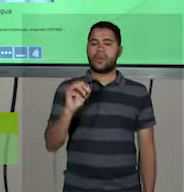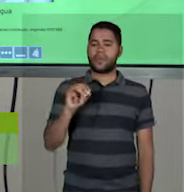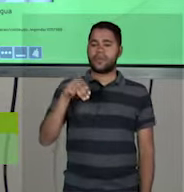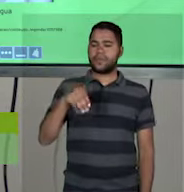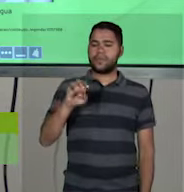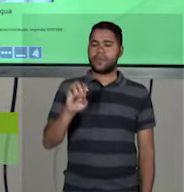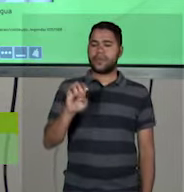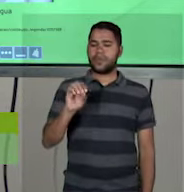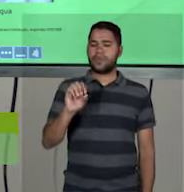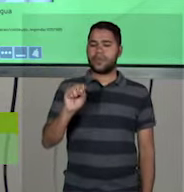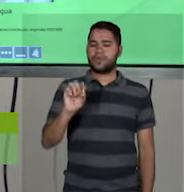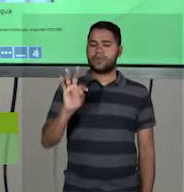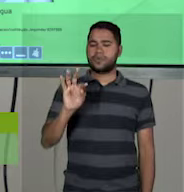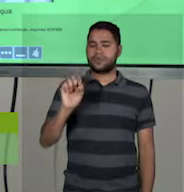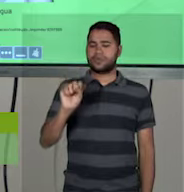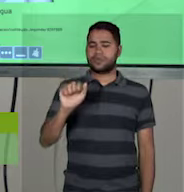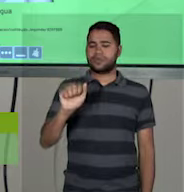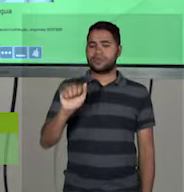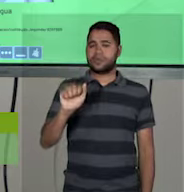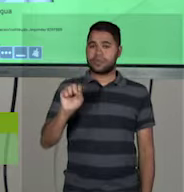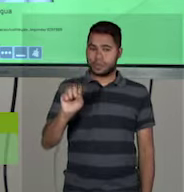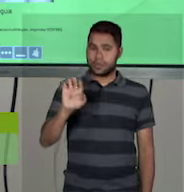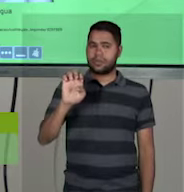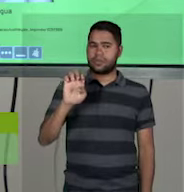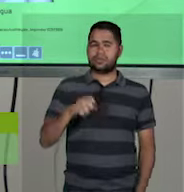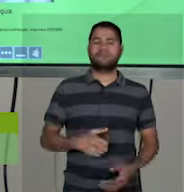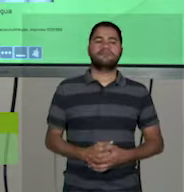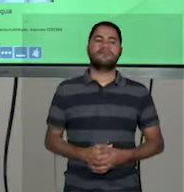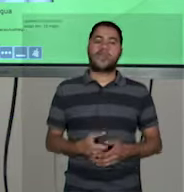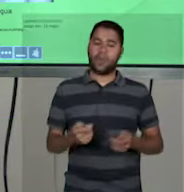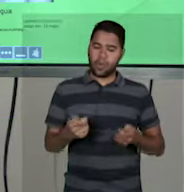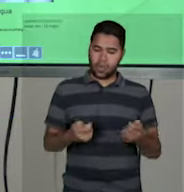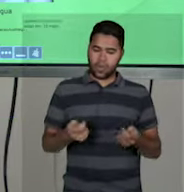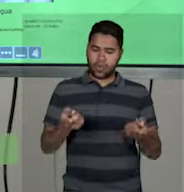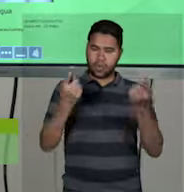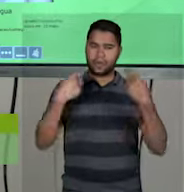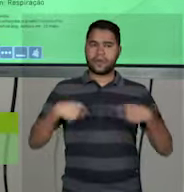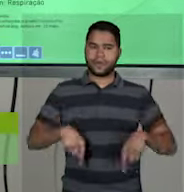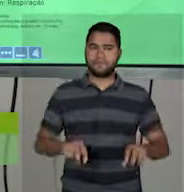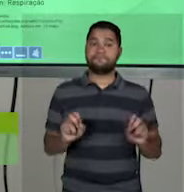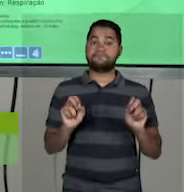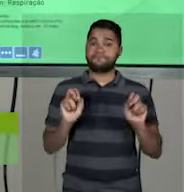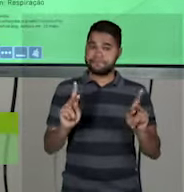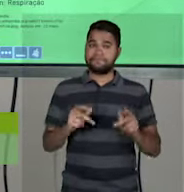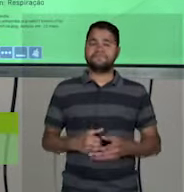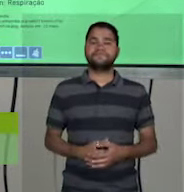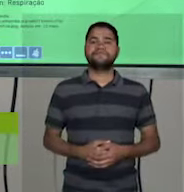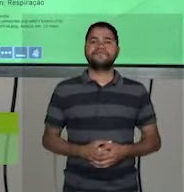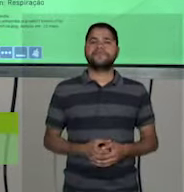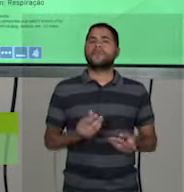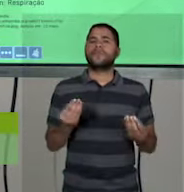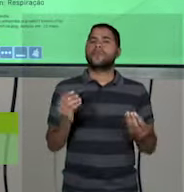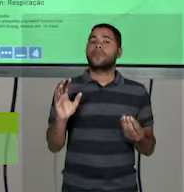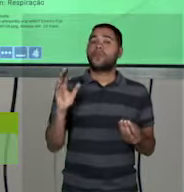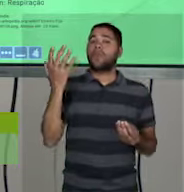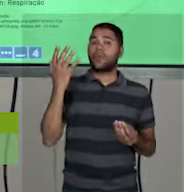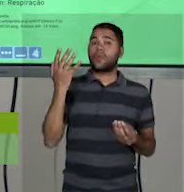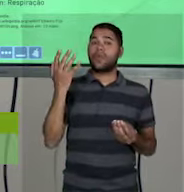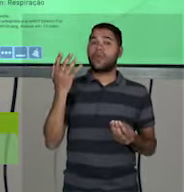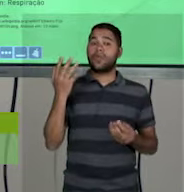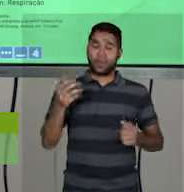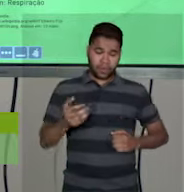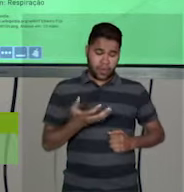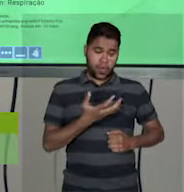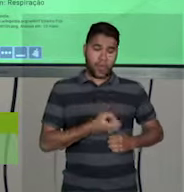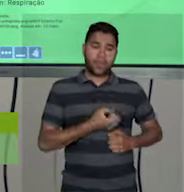manter um equilíbrio entre o seu organismo, ok? Ok, então vamos lá. Como que ocorre